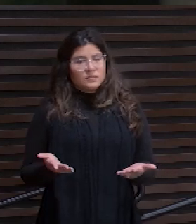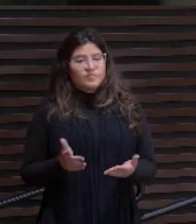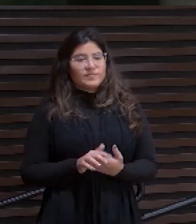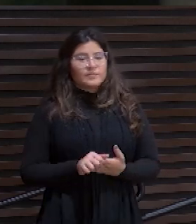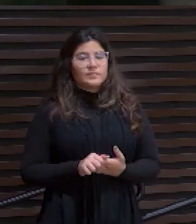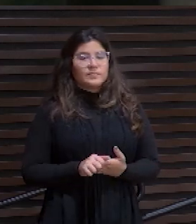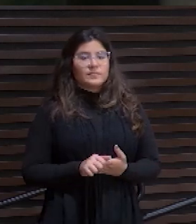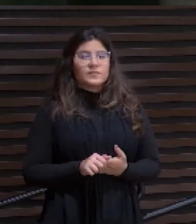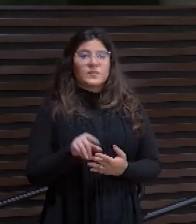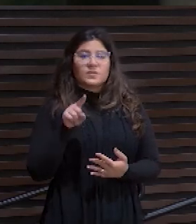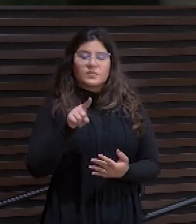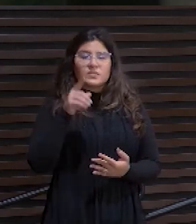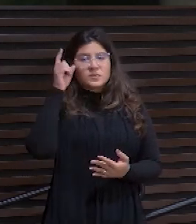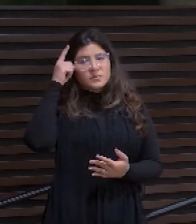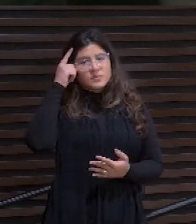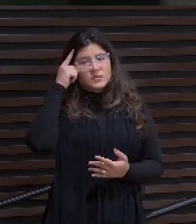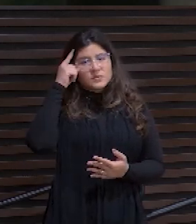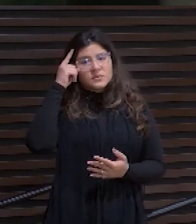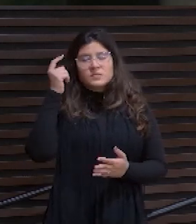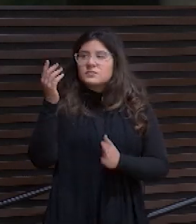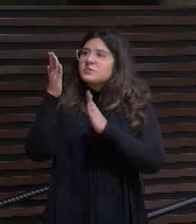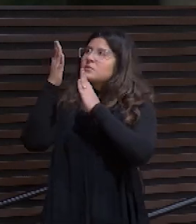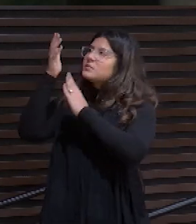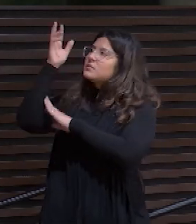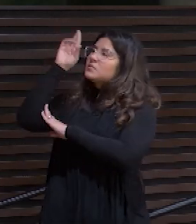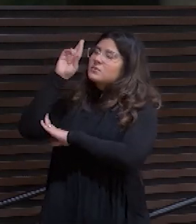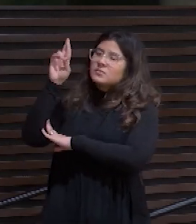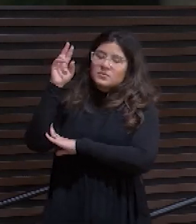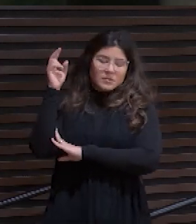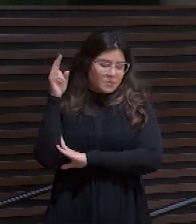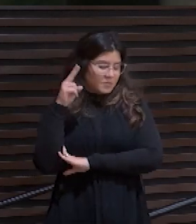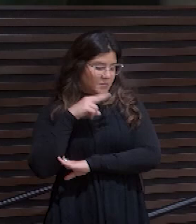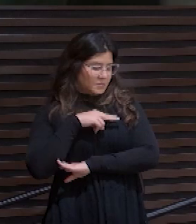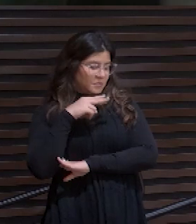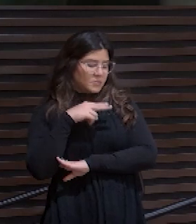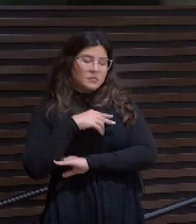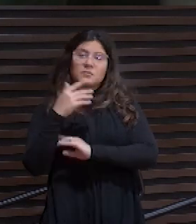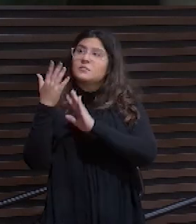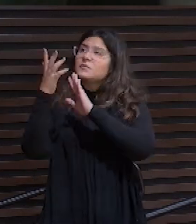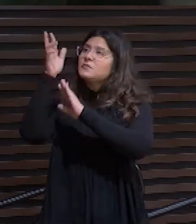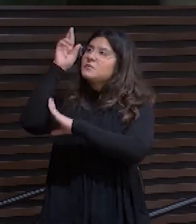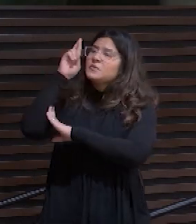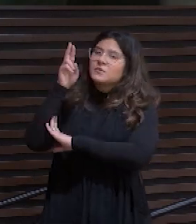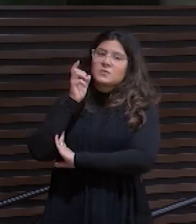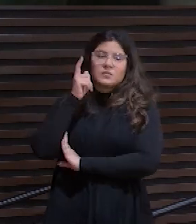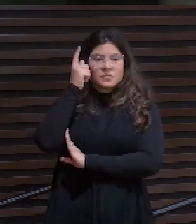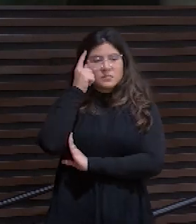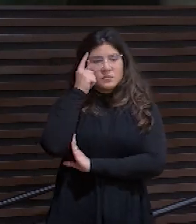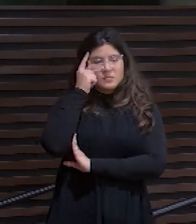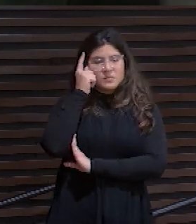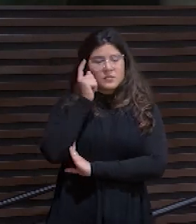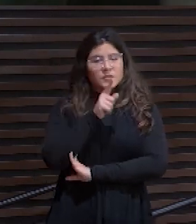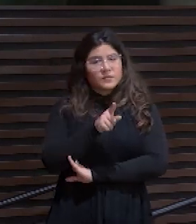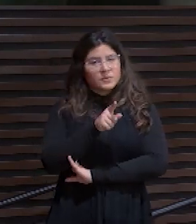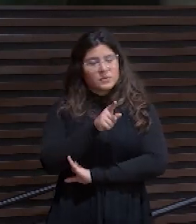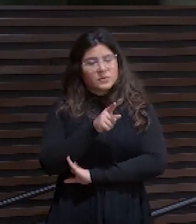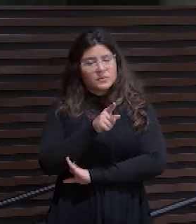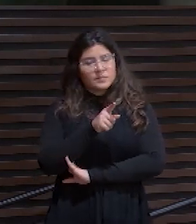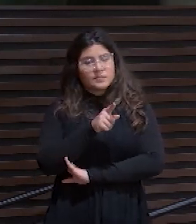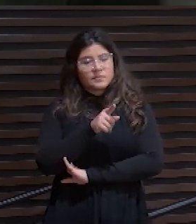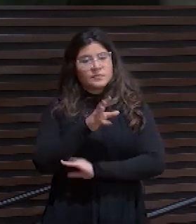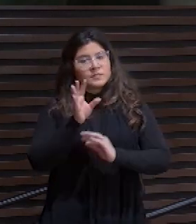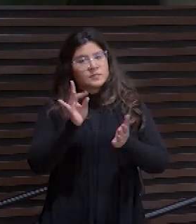que você considere isso diante do Senhor, examine isso diante do Senhor e considere. Você é